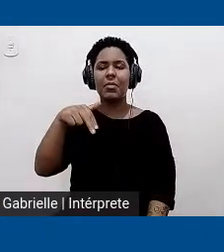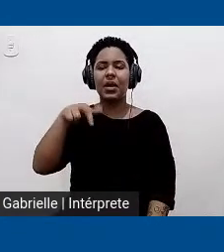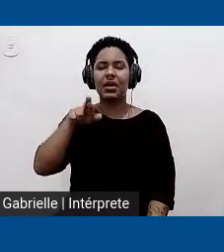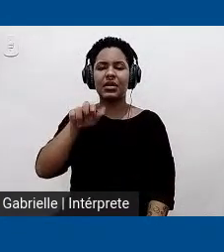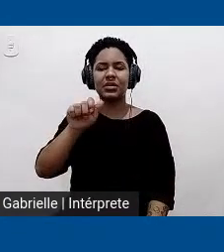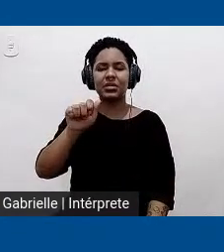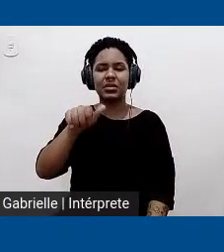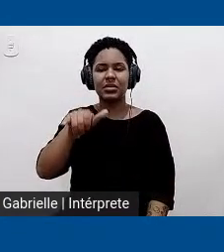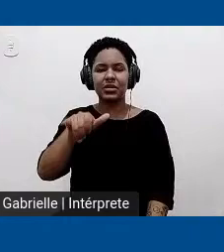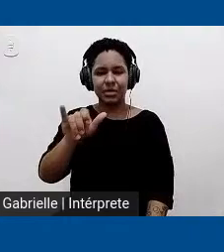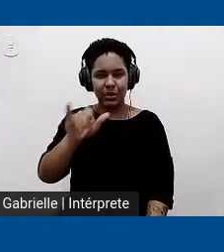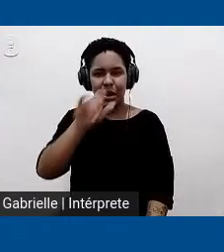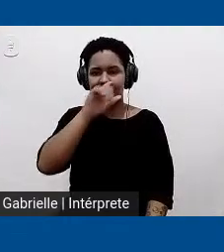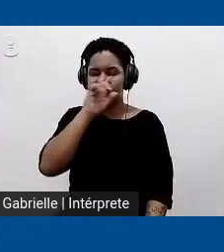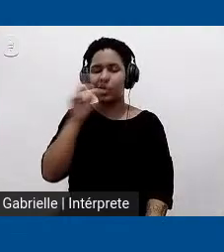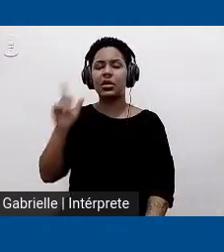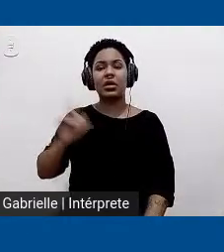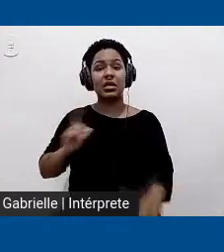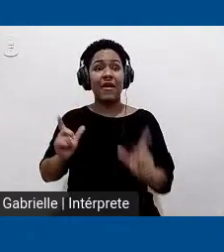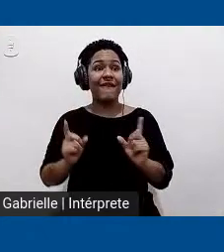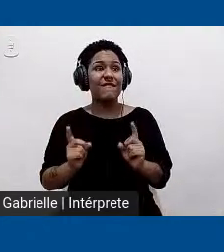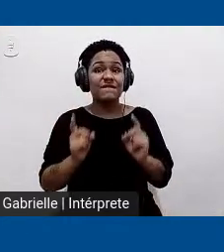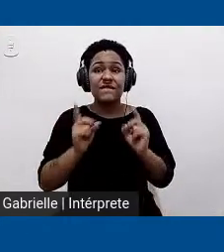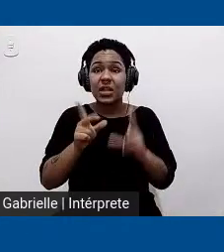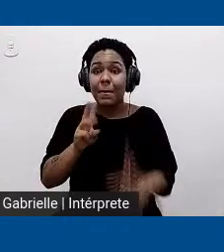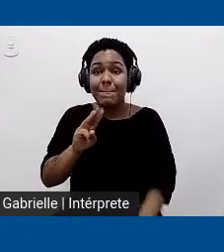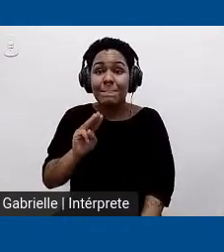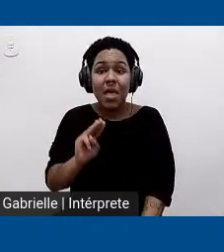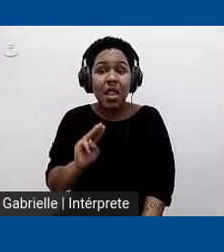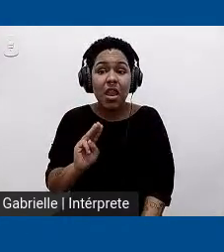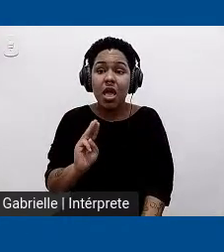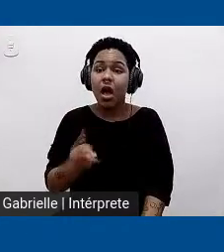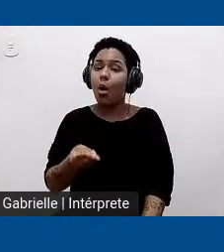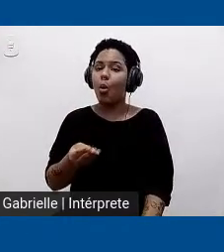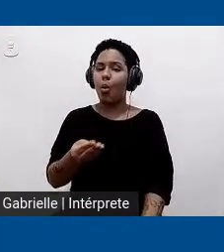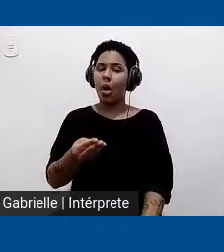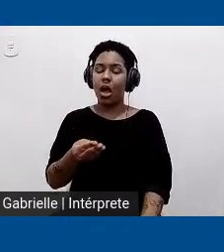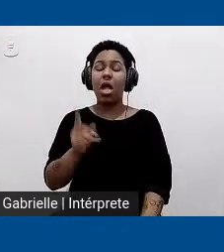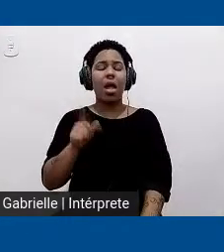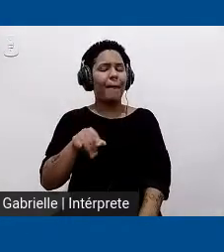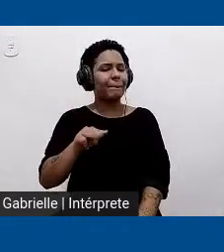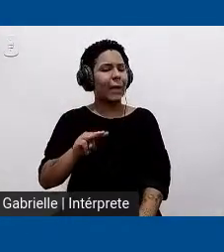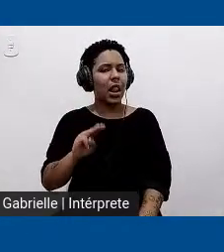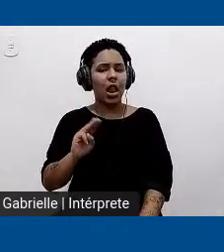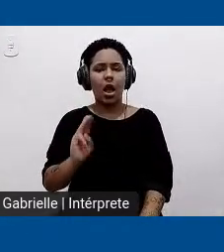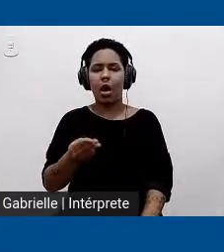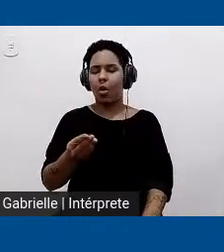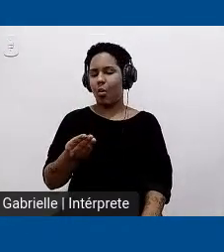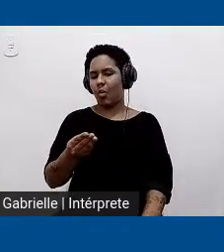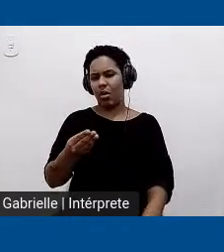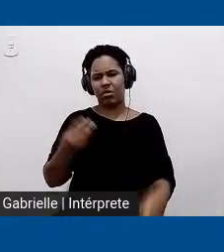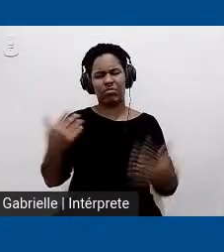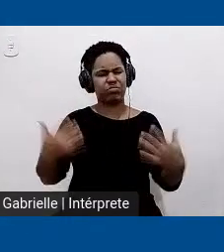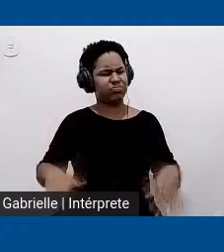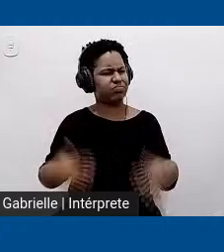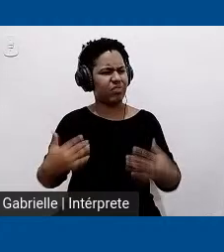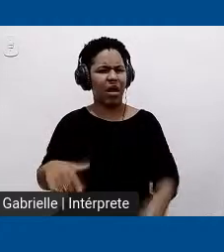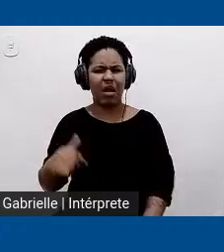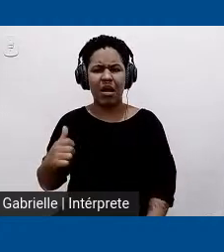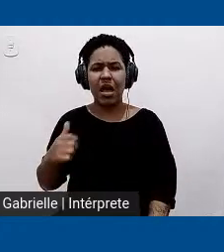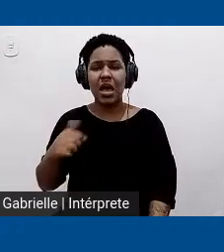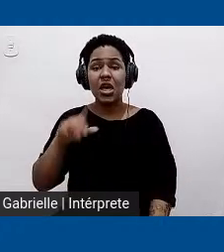Sendo vendido por milhões de dólares, né? Um milhão, são milhões de dólares, né? E o que